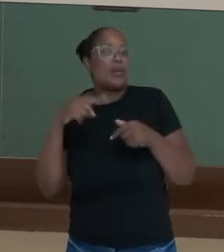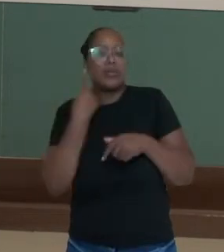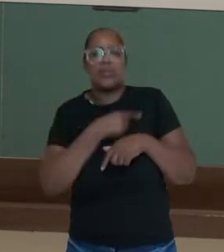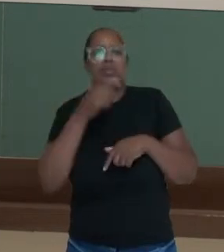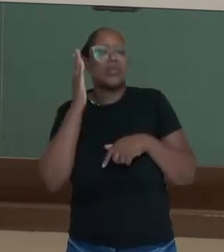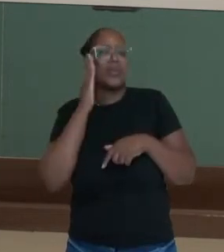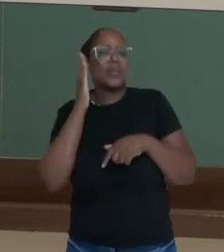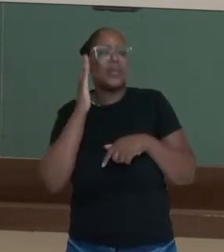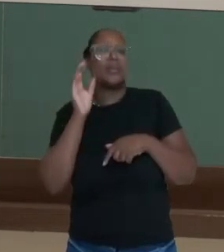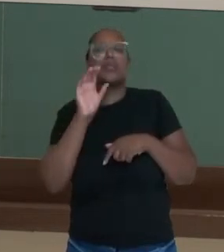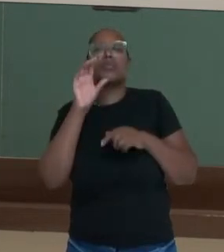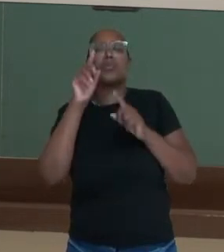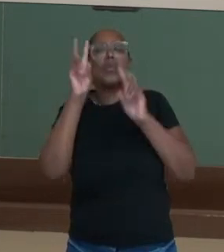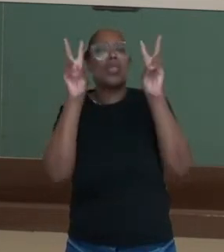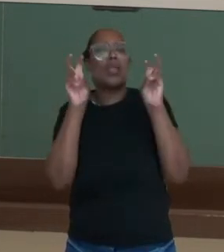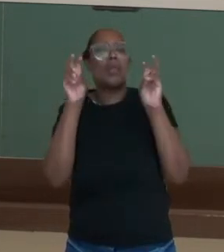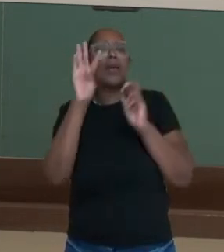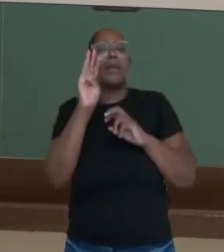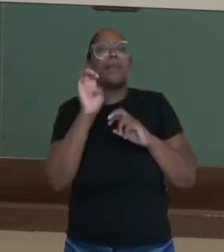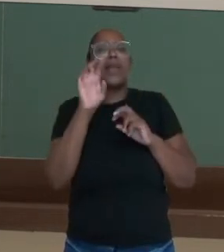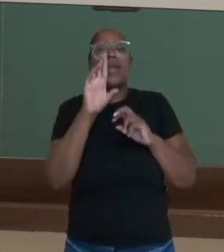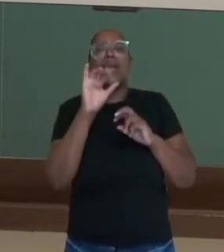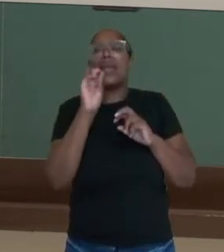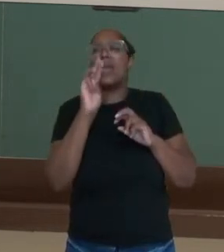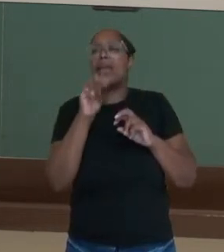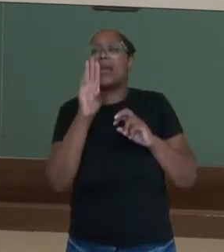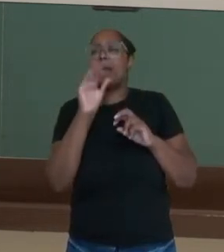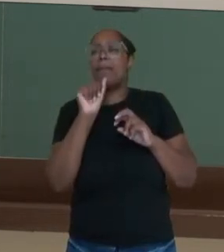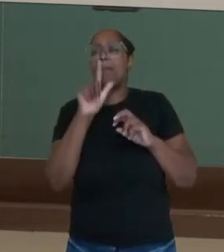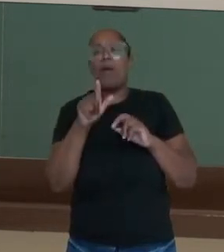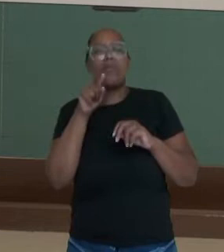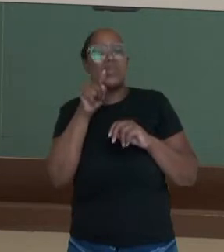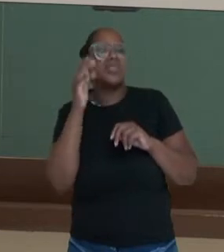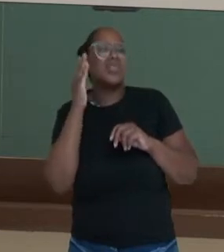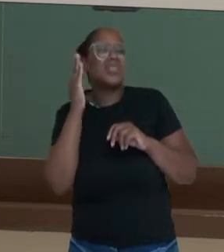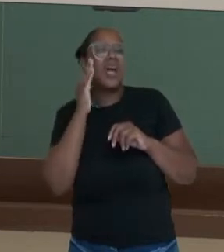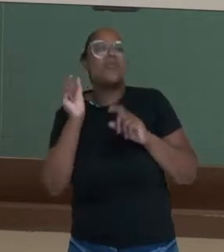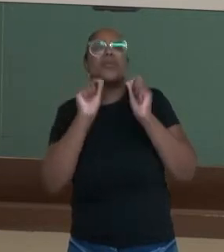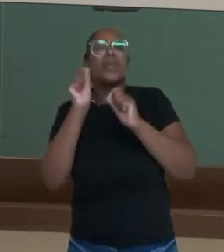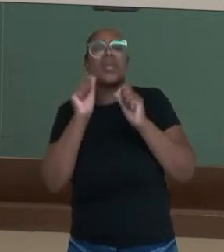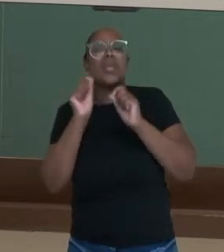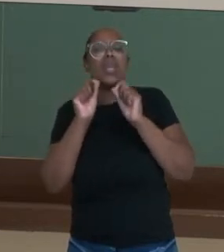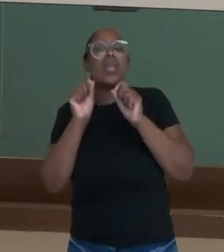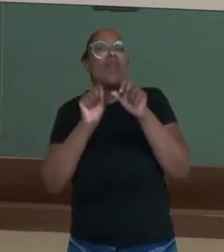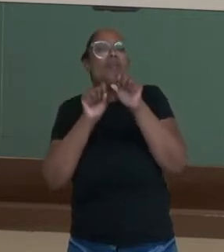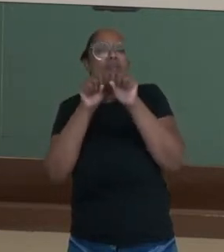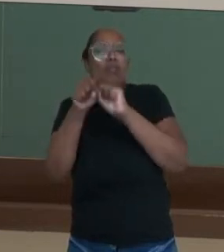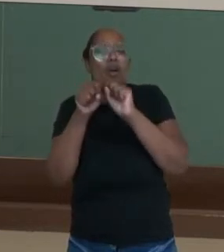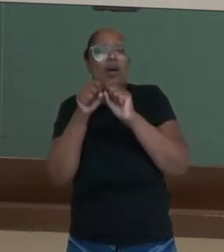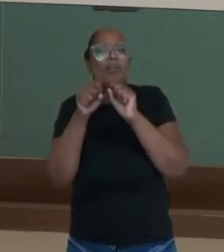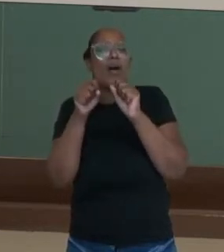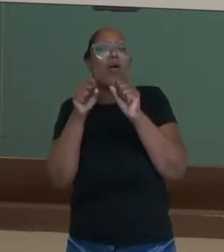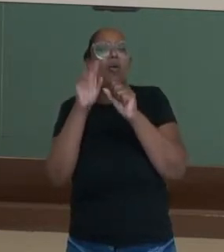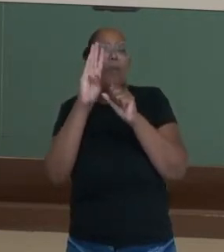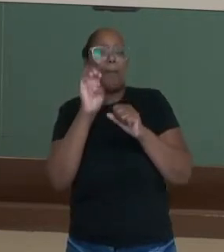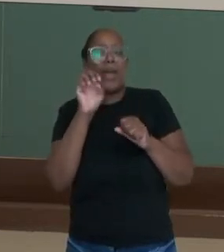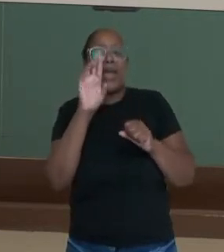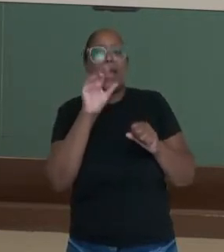sobre o berimbau, você sabe quais são os componentes do berimbau utilizado na roda de capoeira?